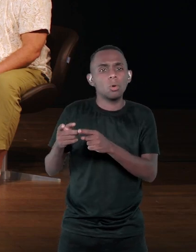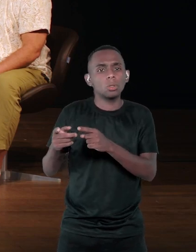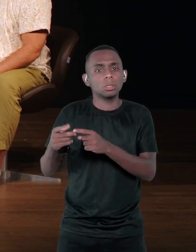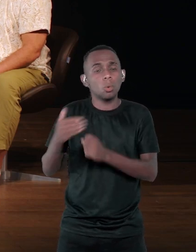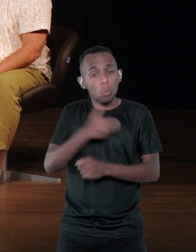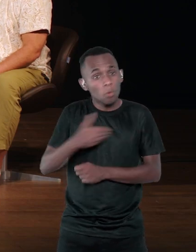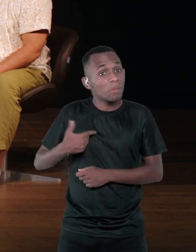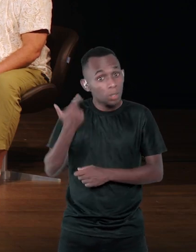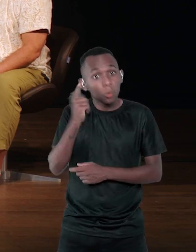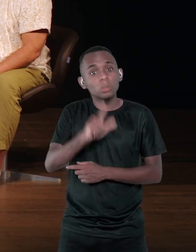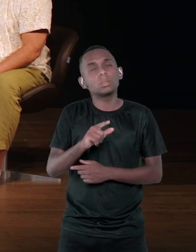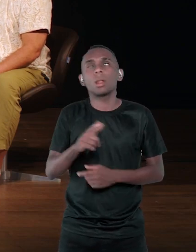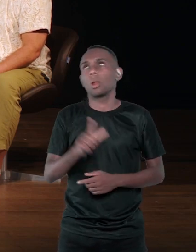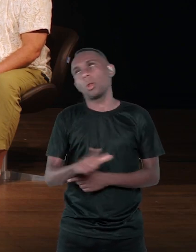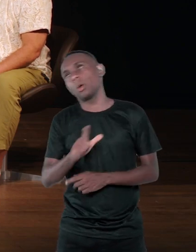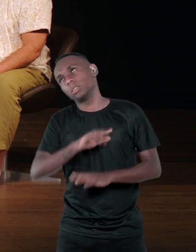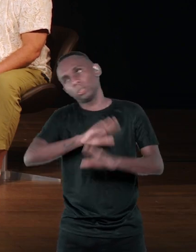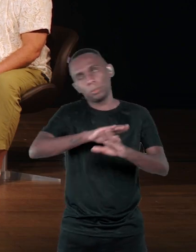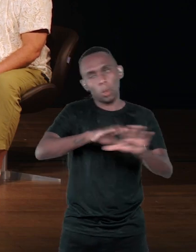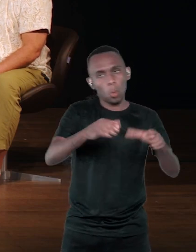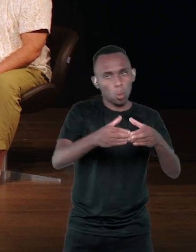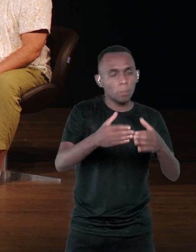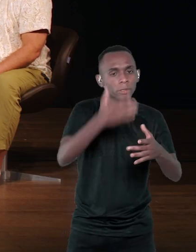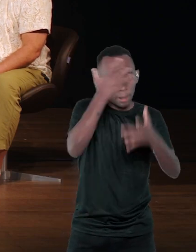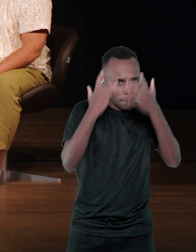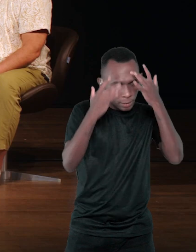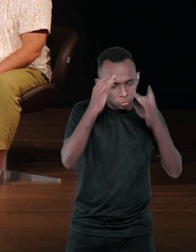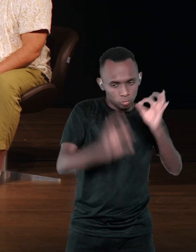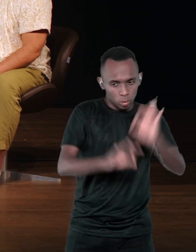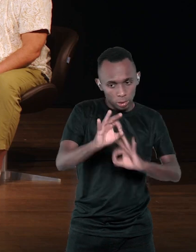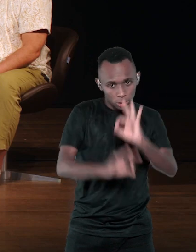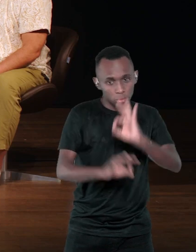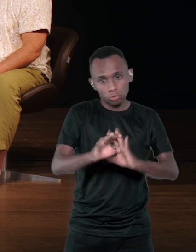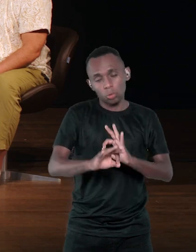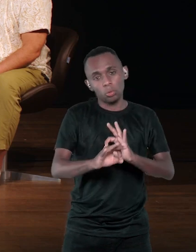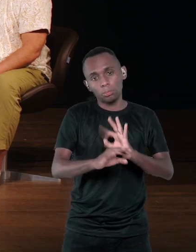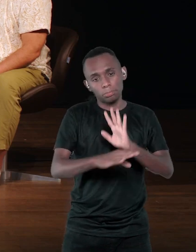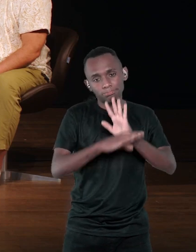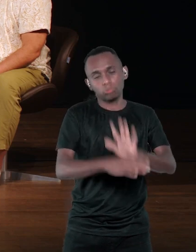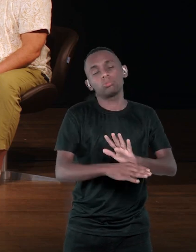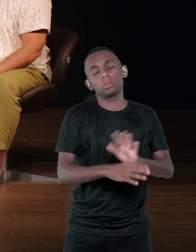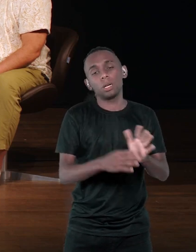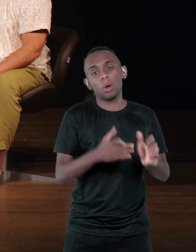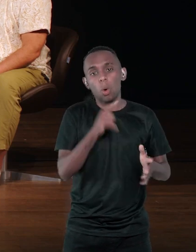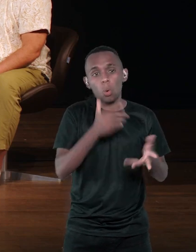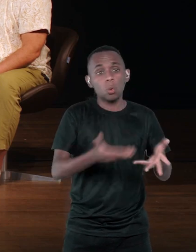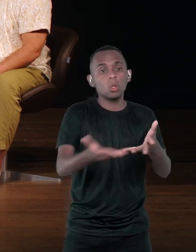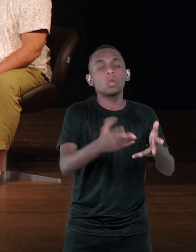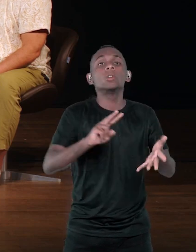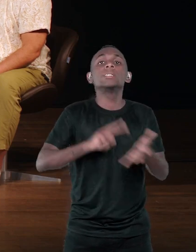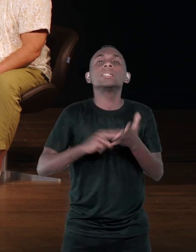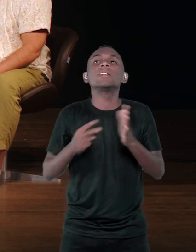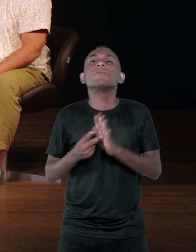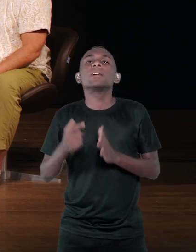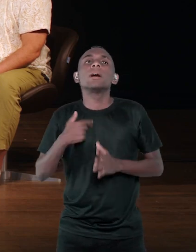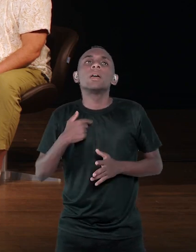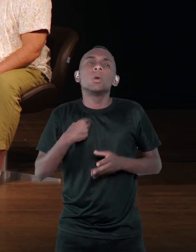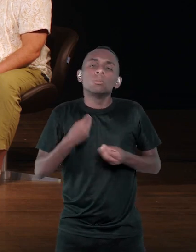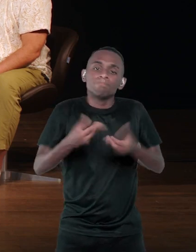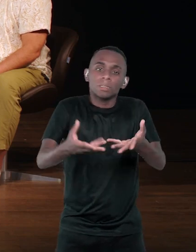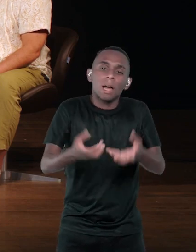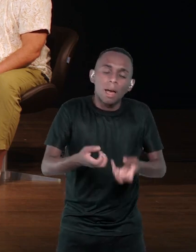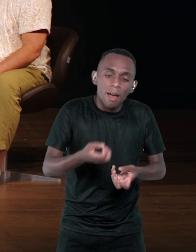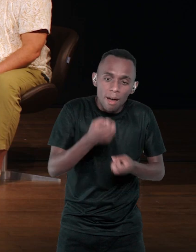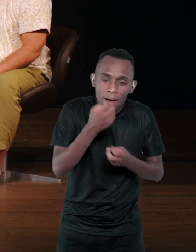um grupo de pessoas que organizou o processo. Então, eu dou voz a cada elemento da natureza nessa